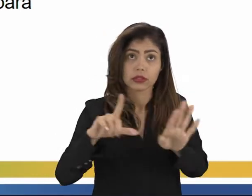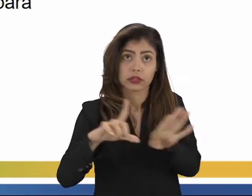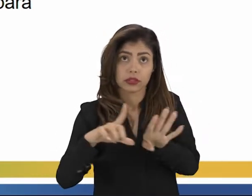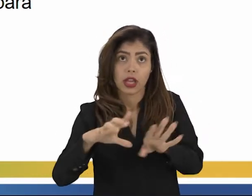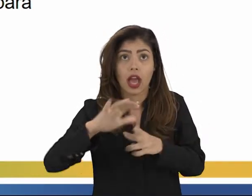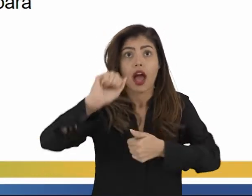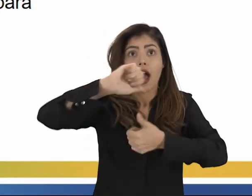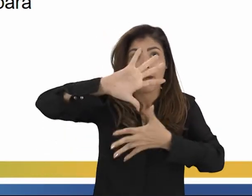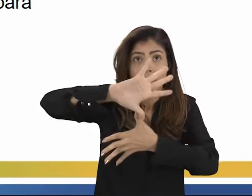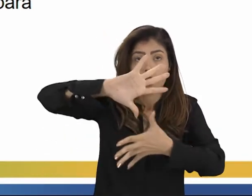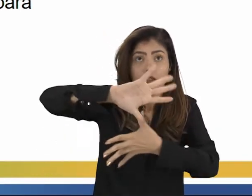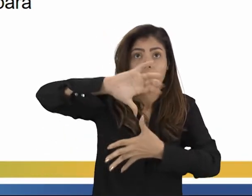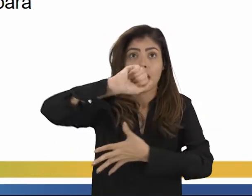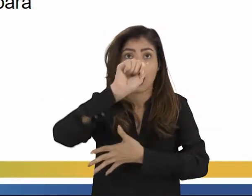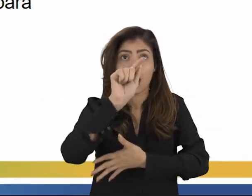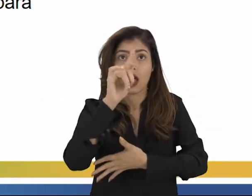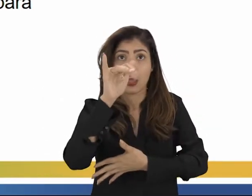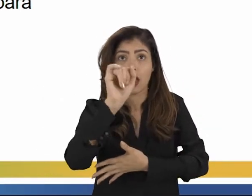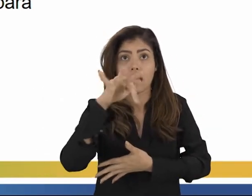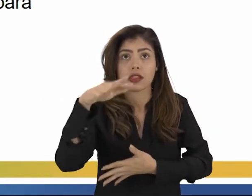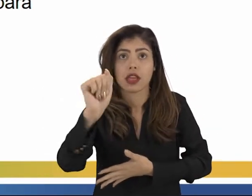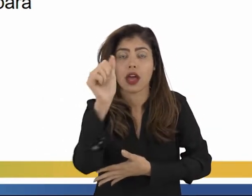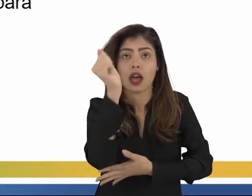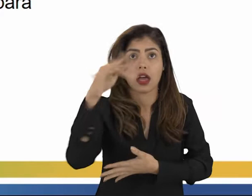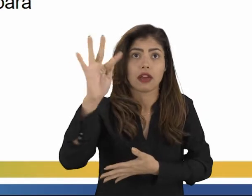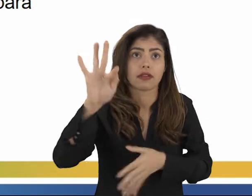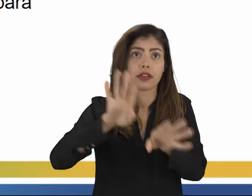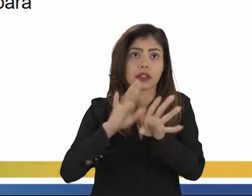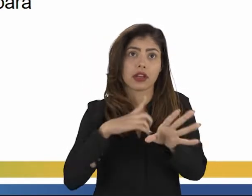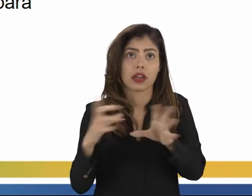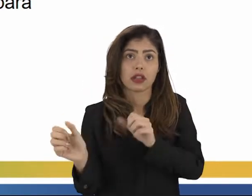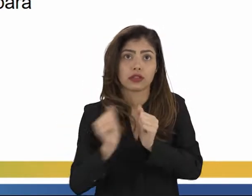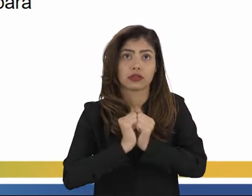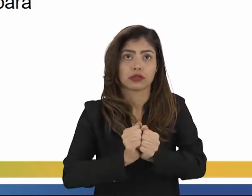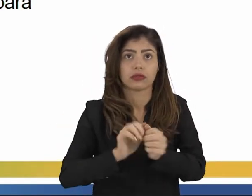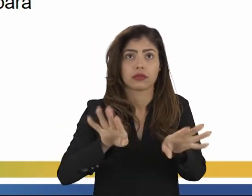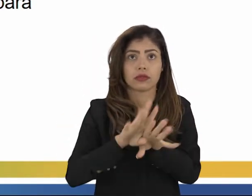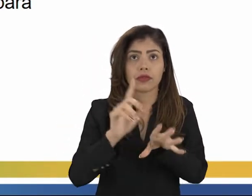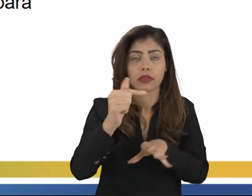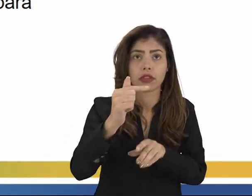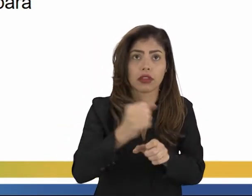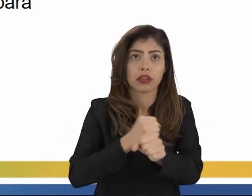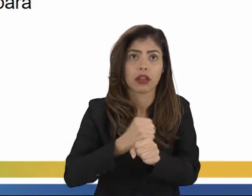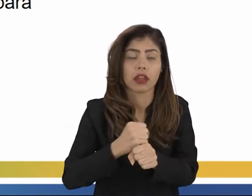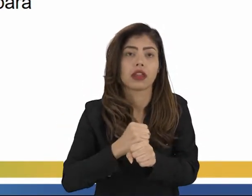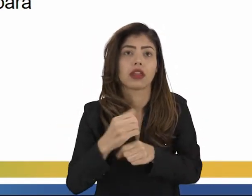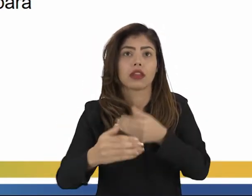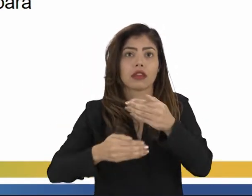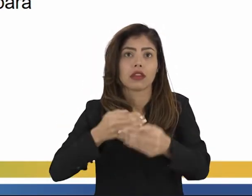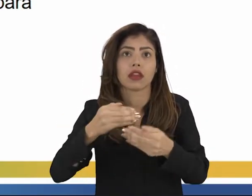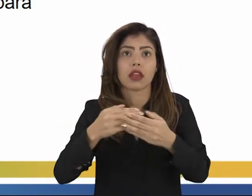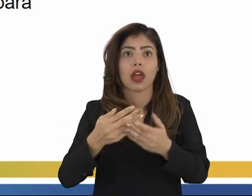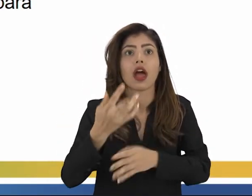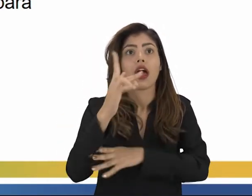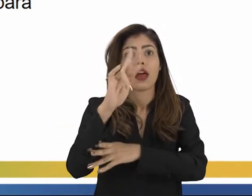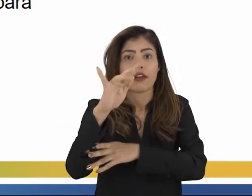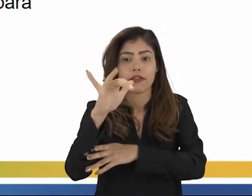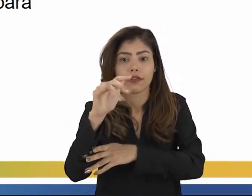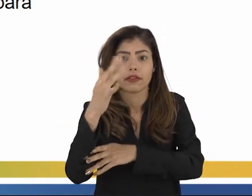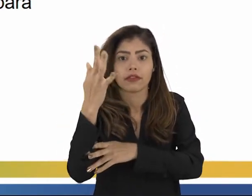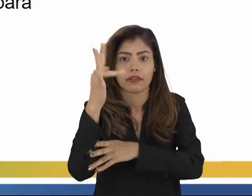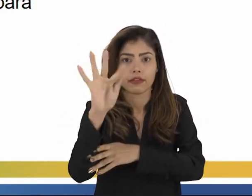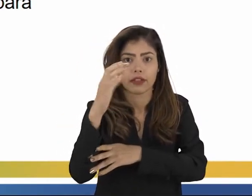tanto a América, a Ásia, a África, por territórios, né? Essa Guerra dos 7 Anos envolve principalmente França e Inglaterra,